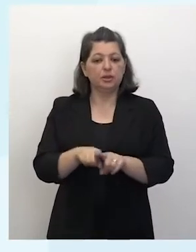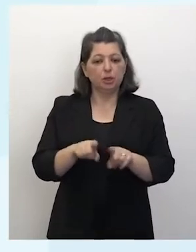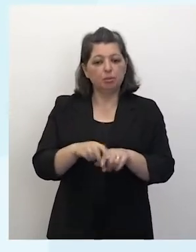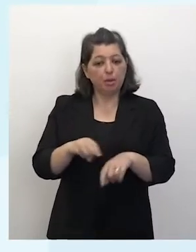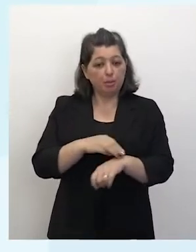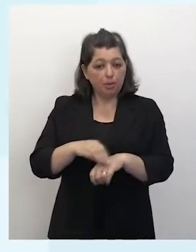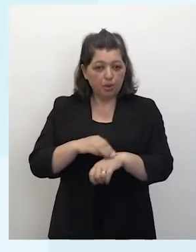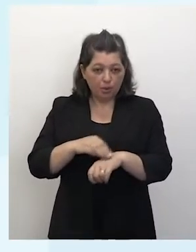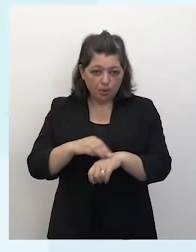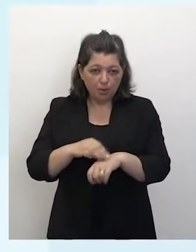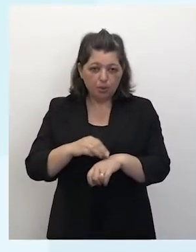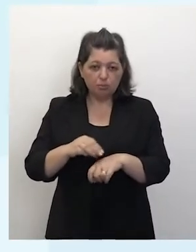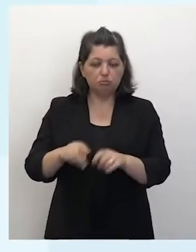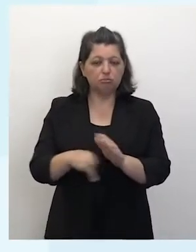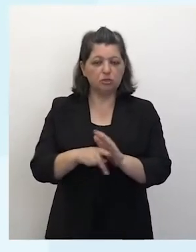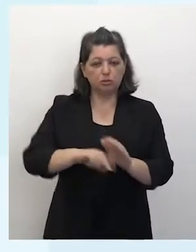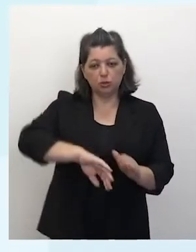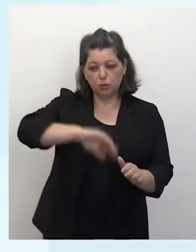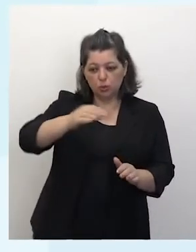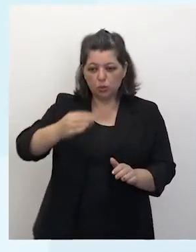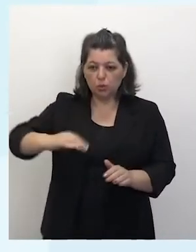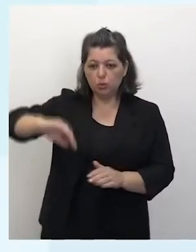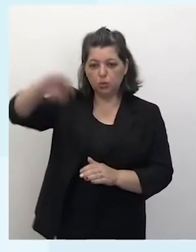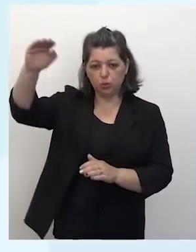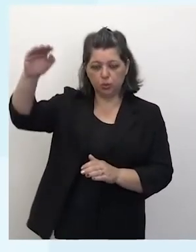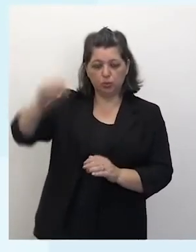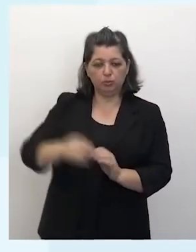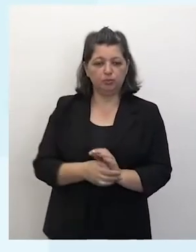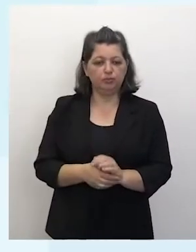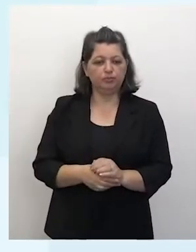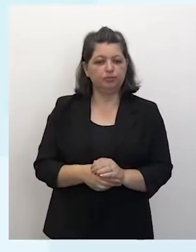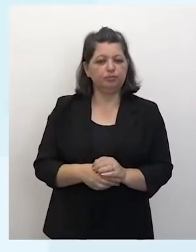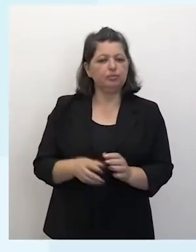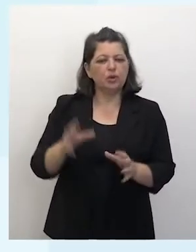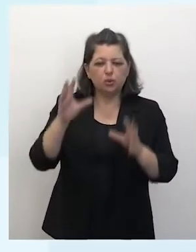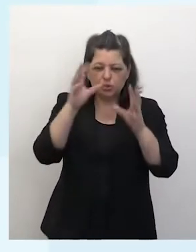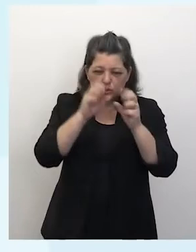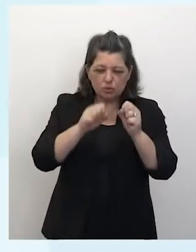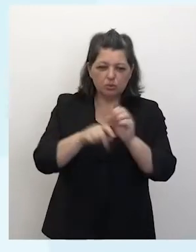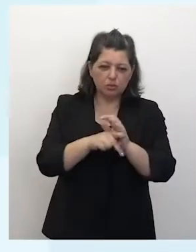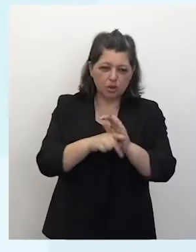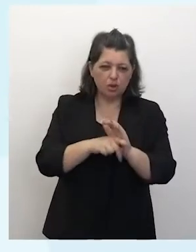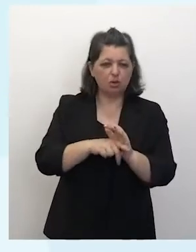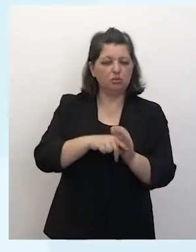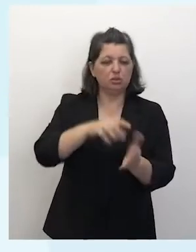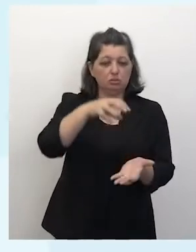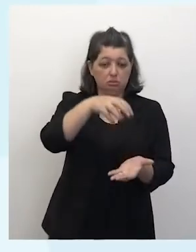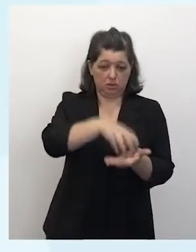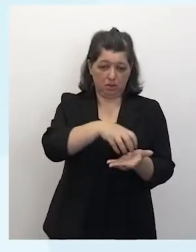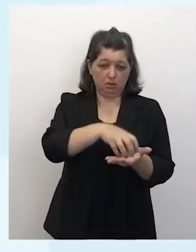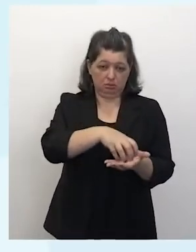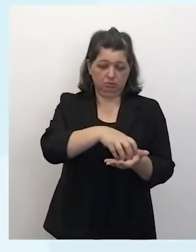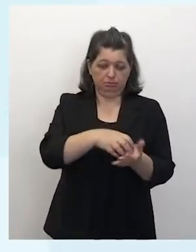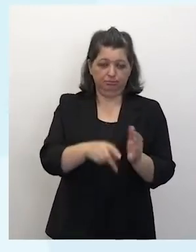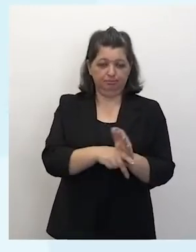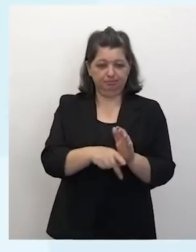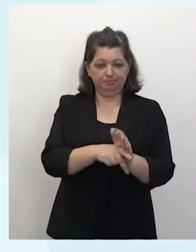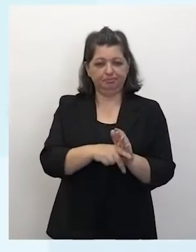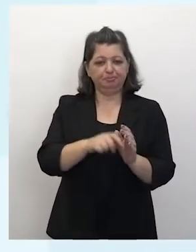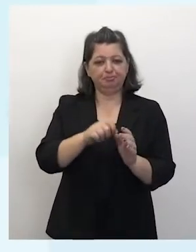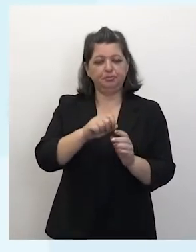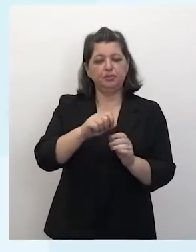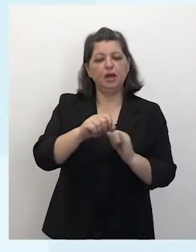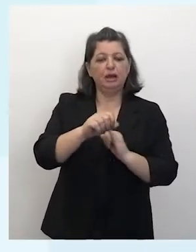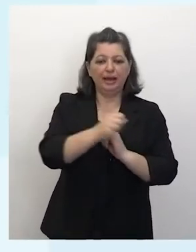relevos mais elevados. Nessa parte escura ao centro aí é a Baía de Guanabara, né, junto aí com o Oceano Atlântico.